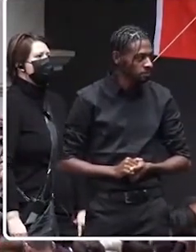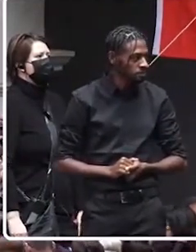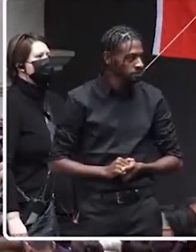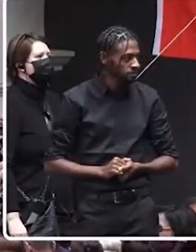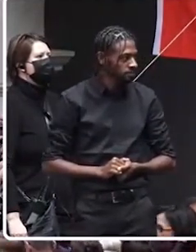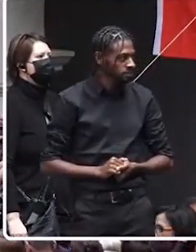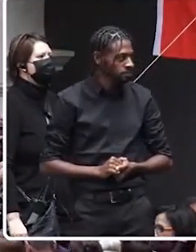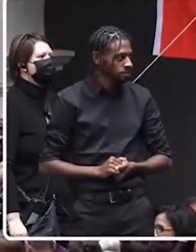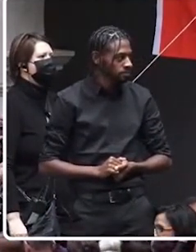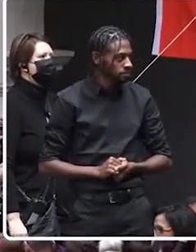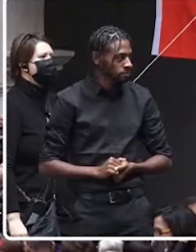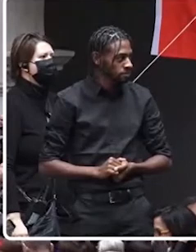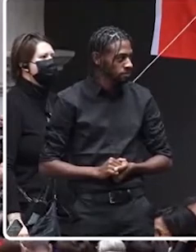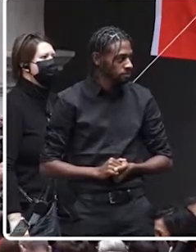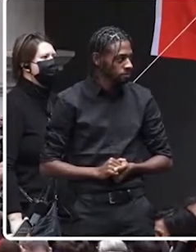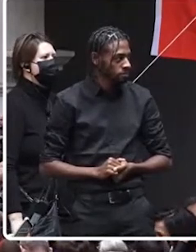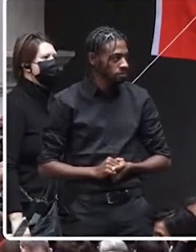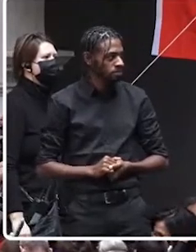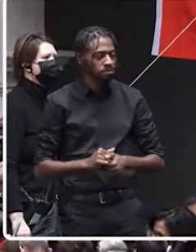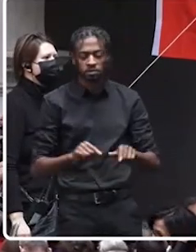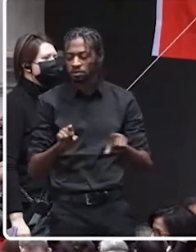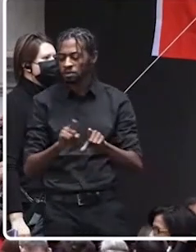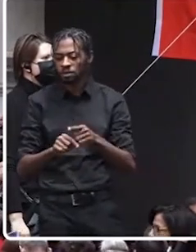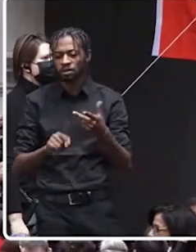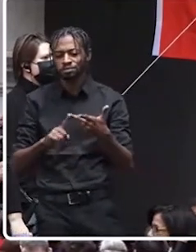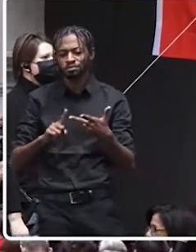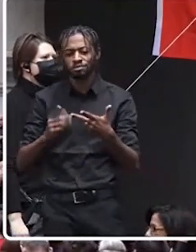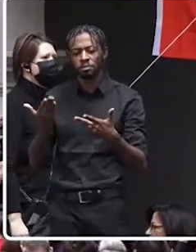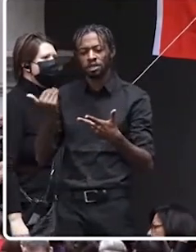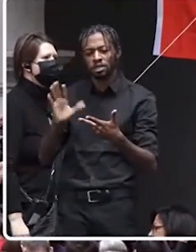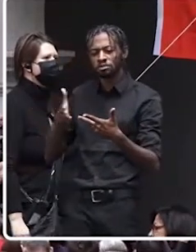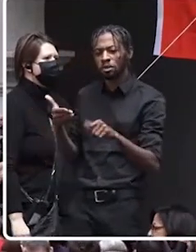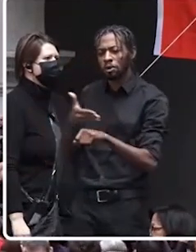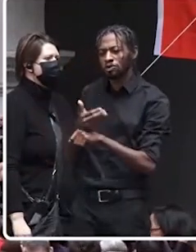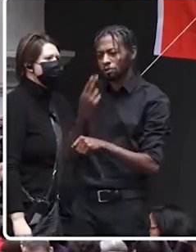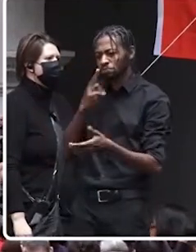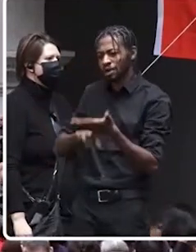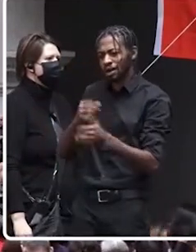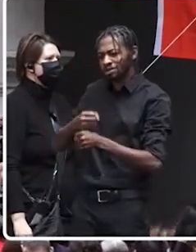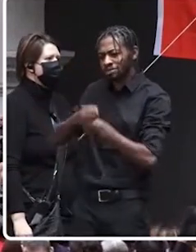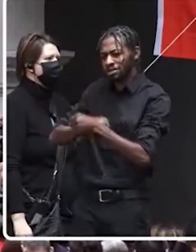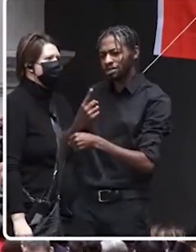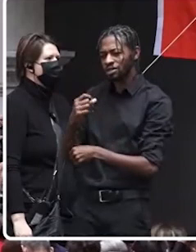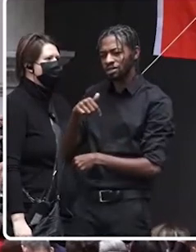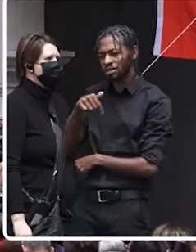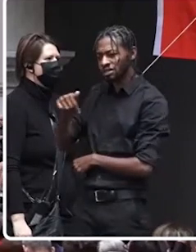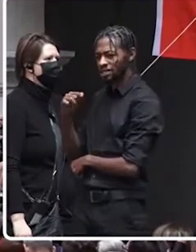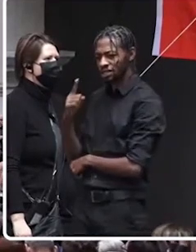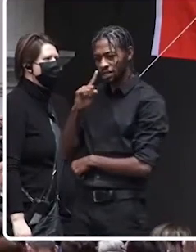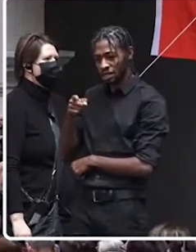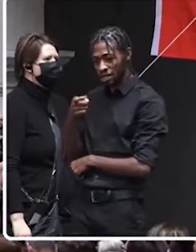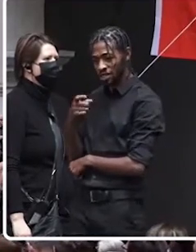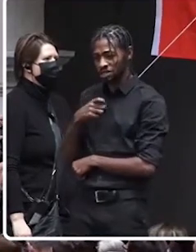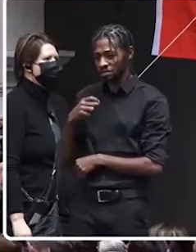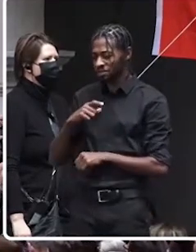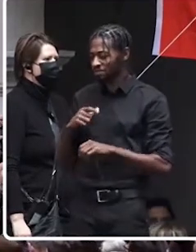Obrigada. Um dos articuladores da Carta dos Brasileiros de 77, o ex-ministro do Tribunal Superior Militar,